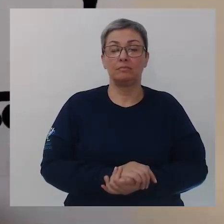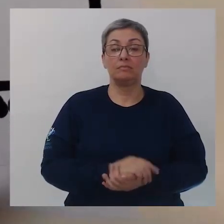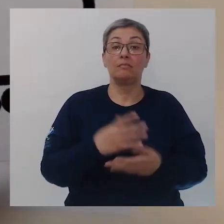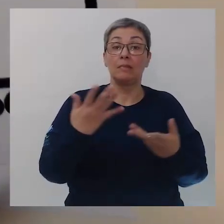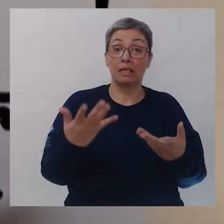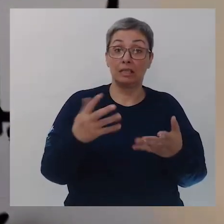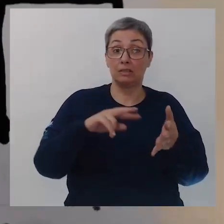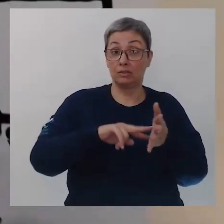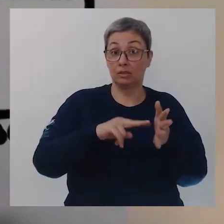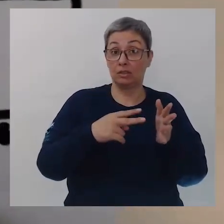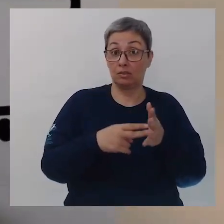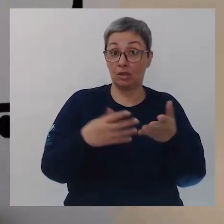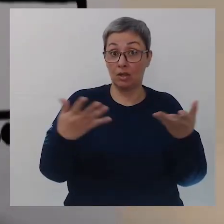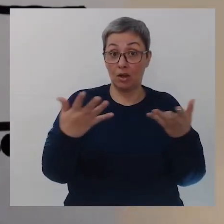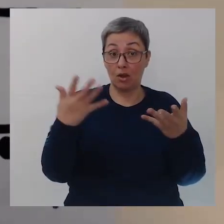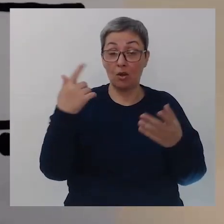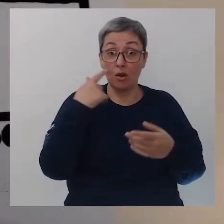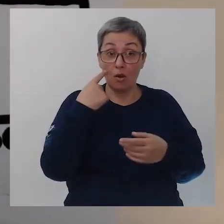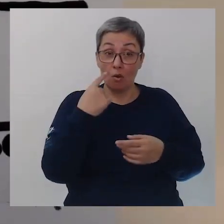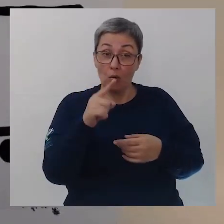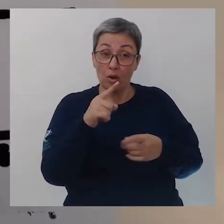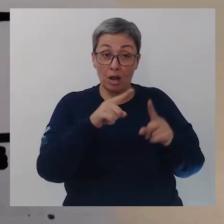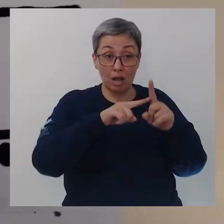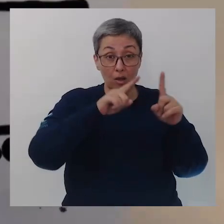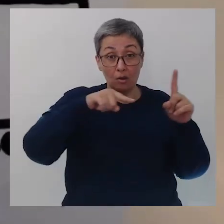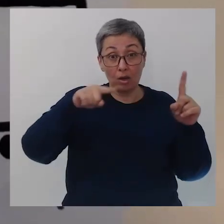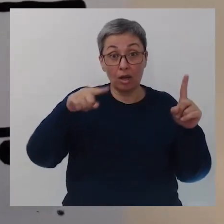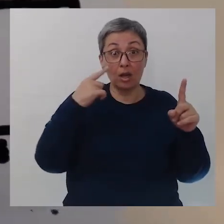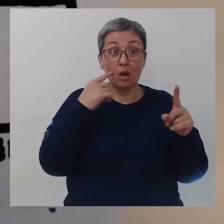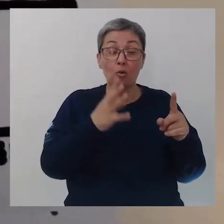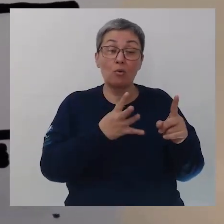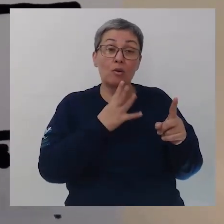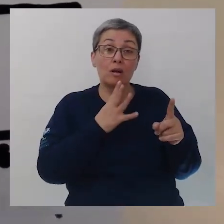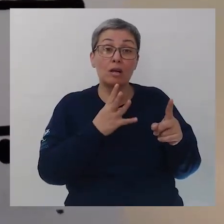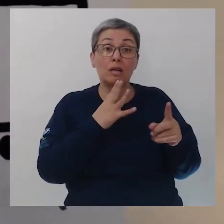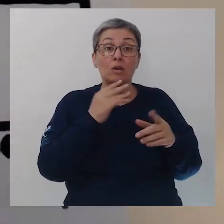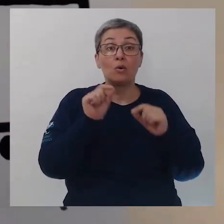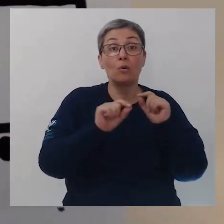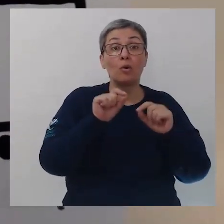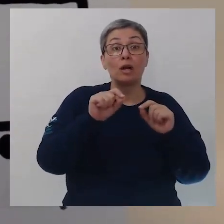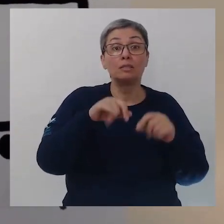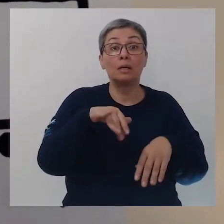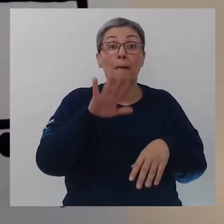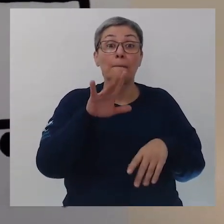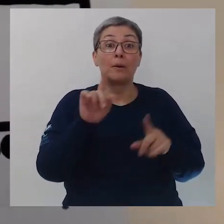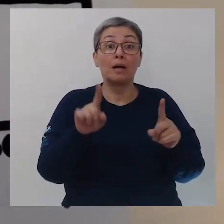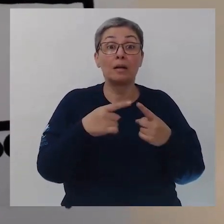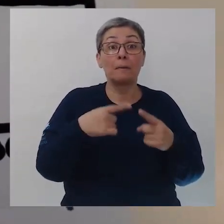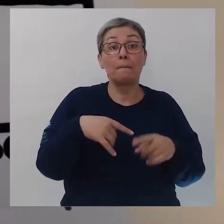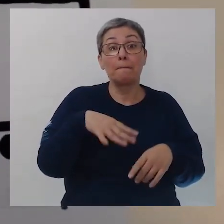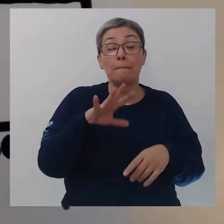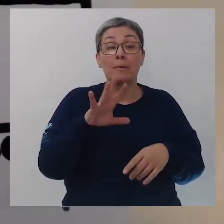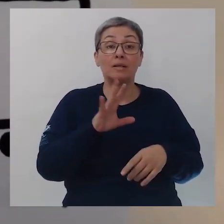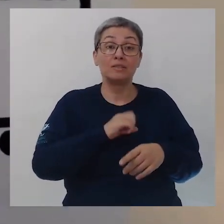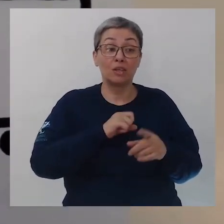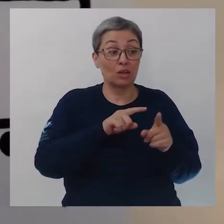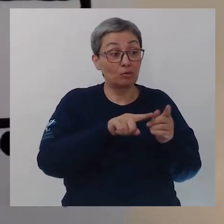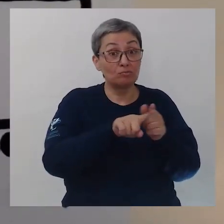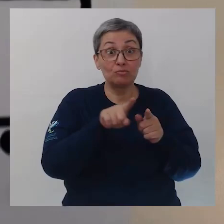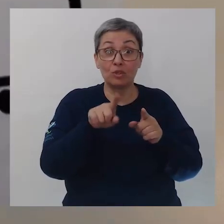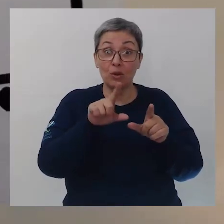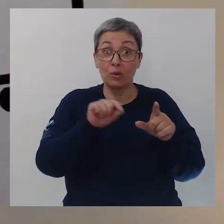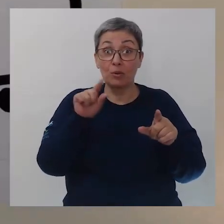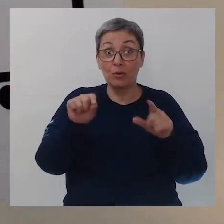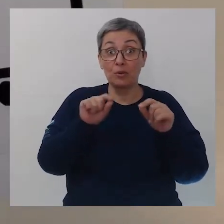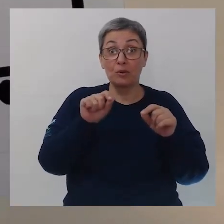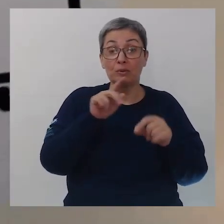Ou seja, agora, se eu for olhar esse gráfico, eu consigo conhecer quais são os gostos e os estilos musicais escolhidos pelos